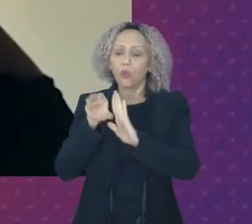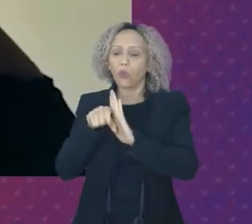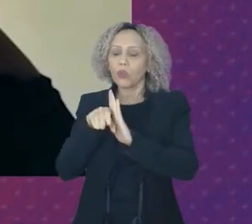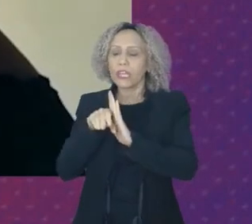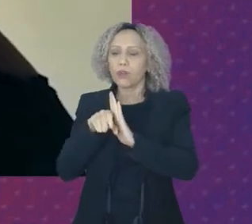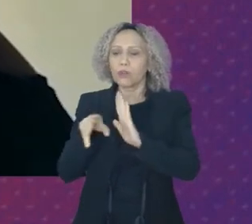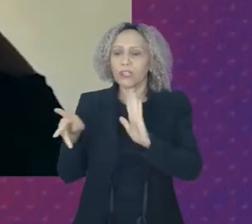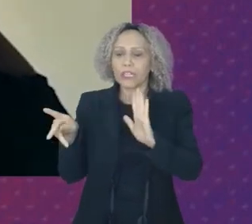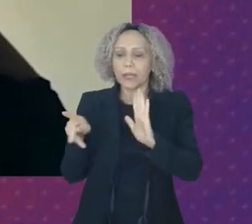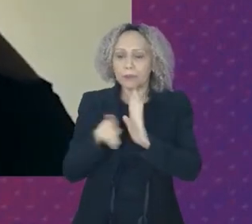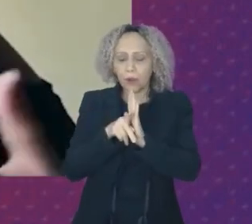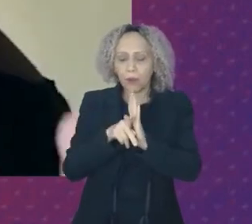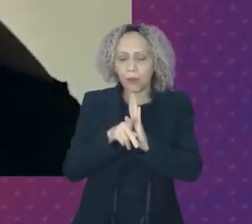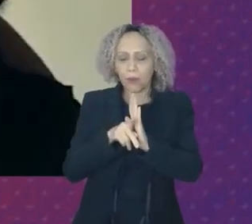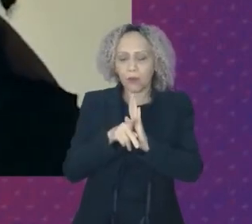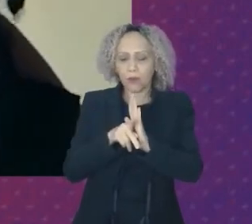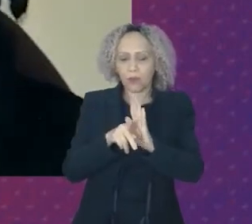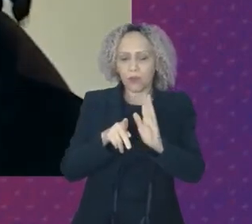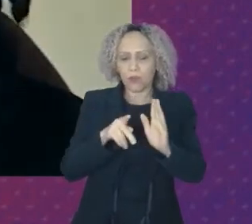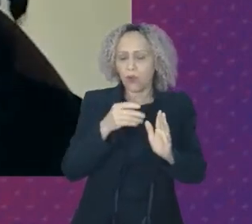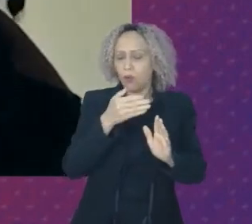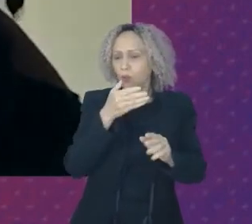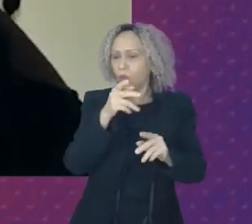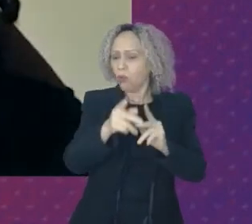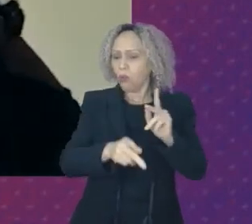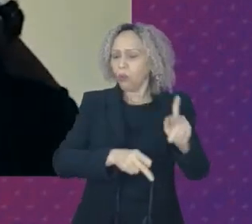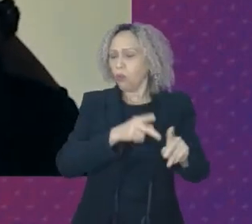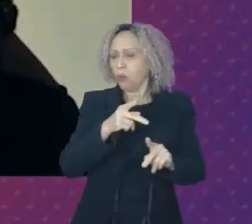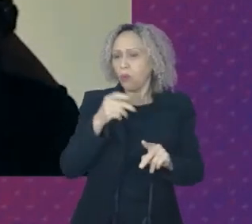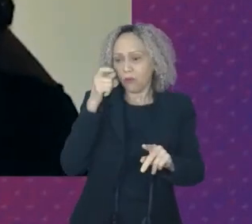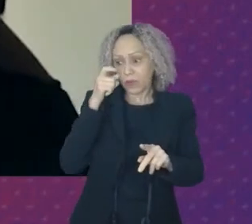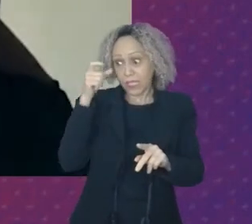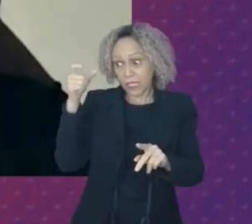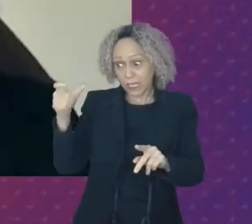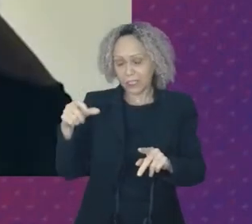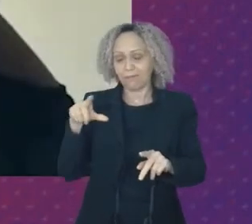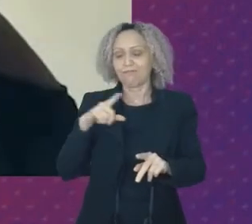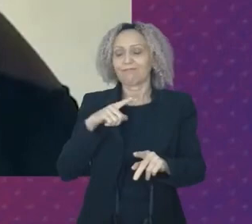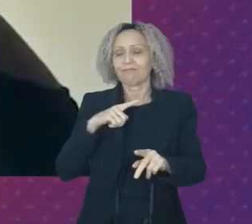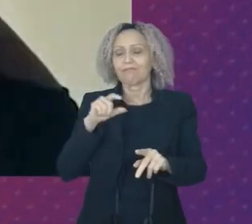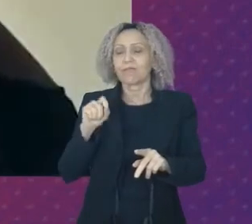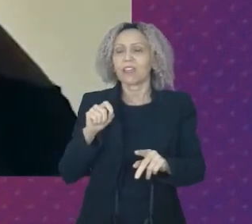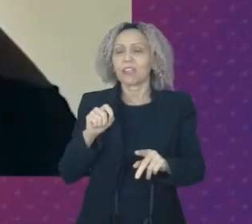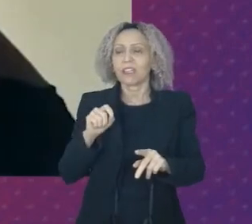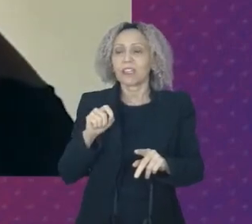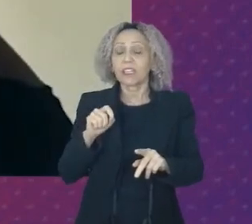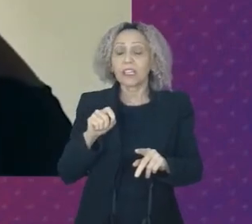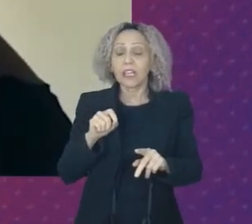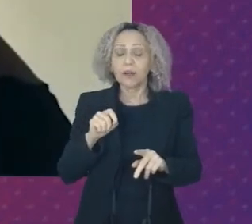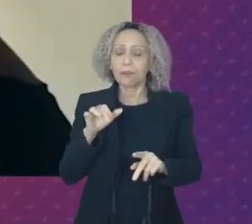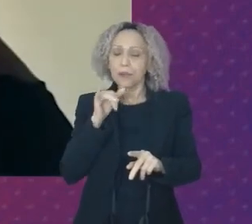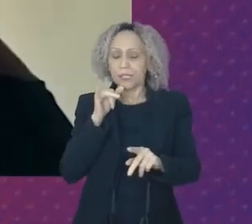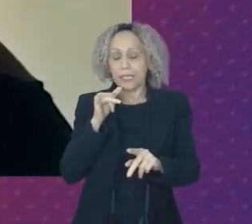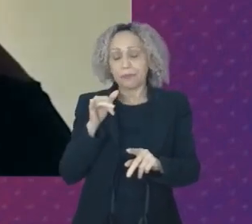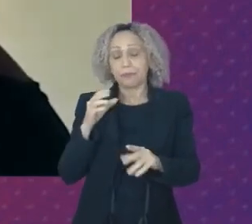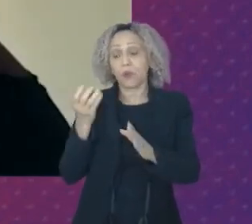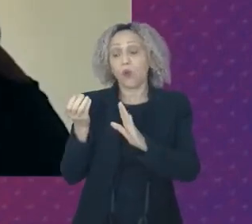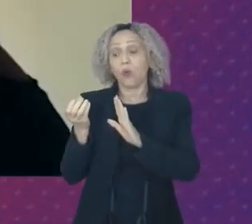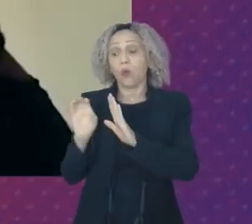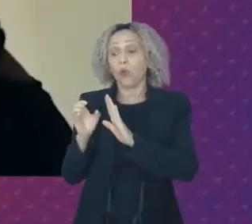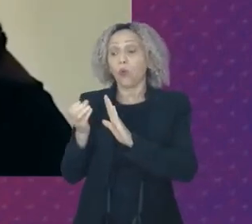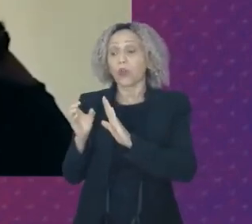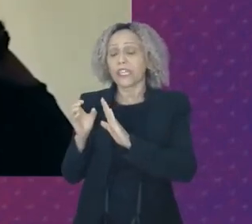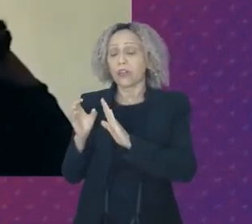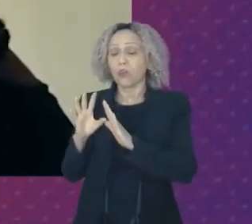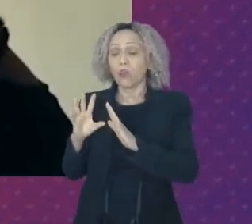nas suas redes, que você faz parte do seu discurso e que é de interesse público, que é de interesse de todas as mulheres, de